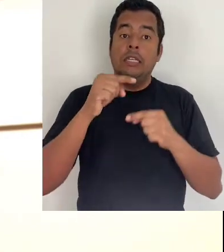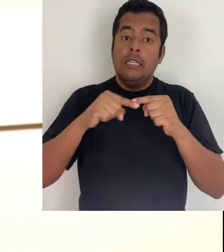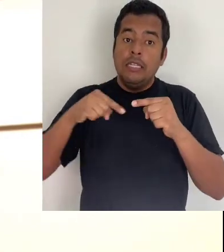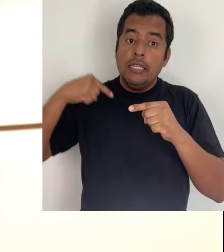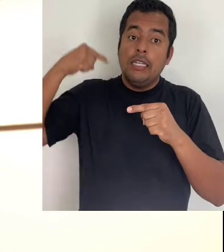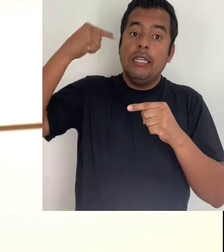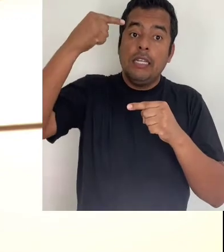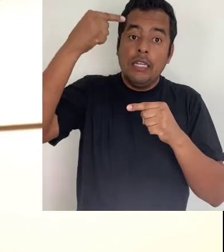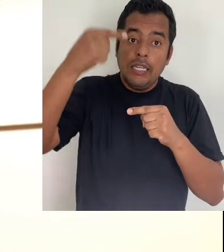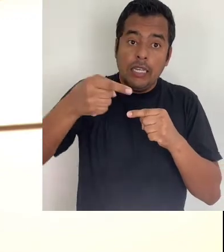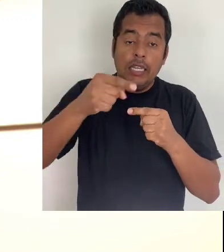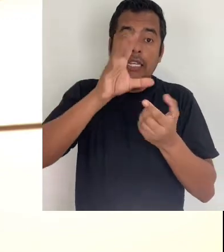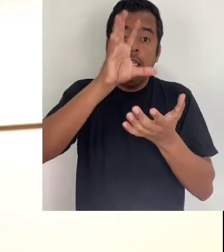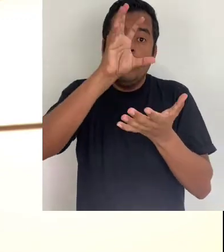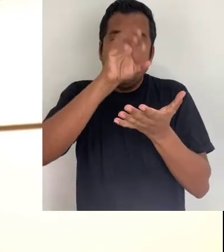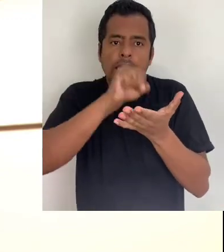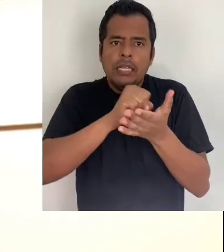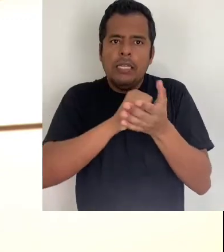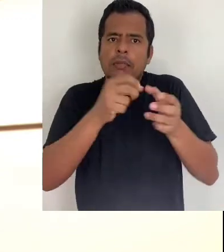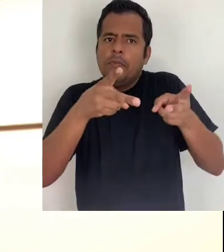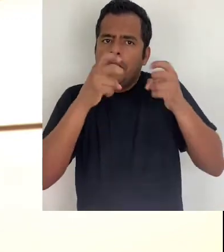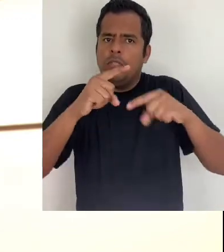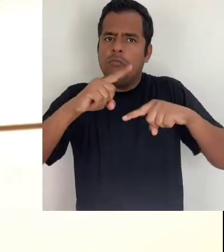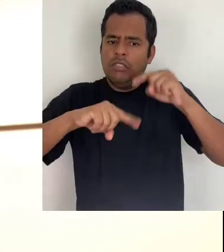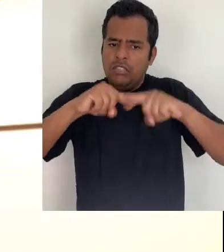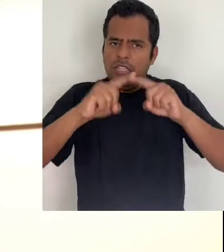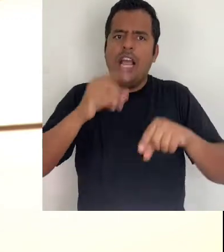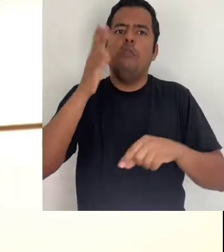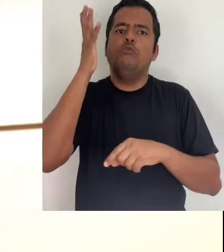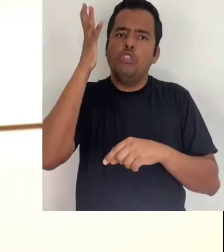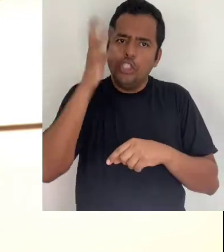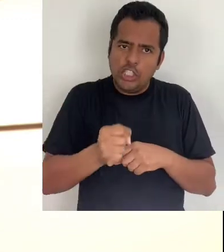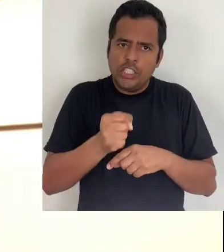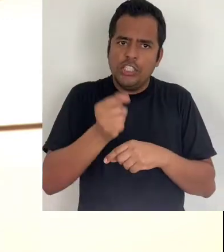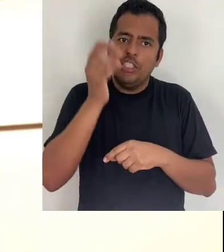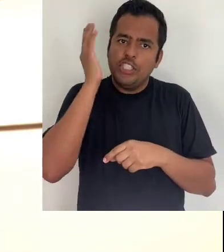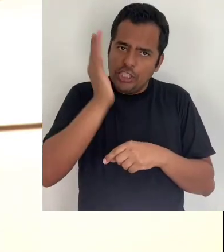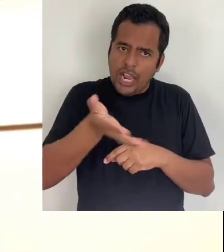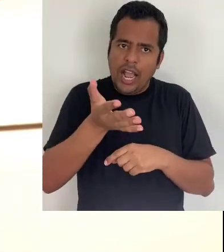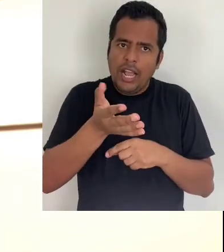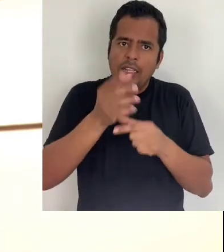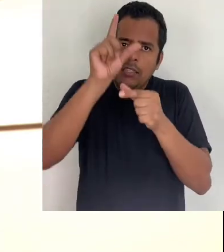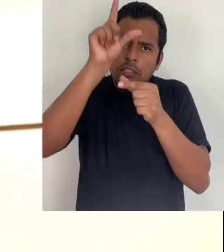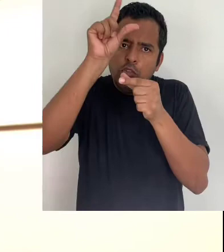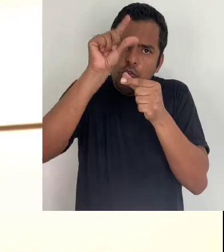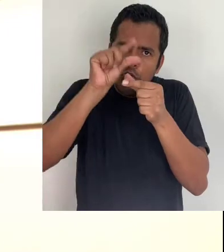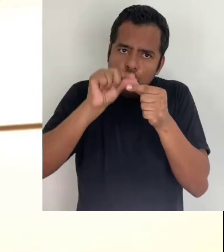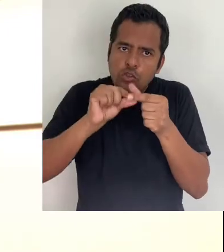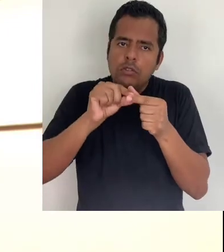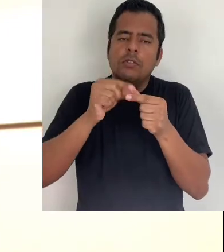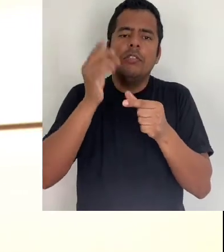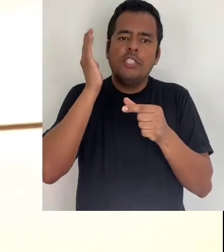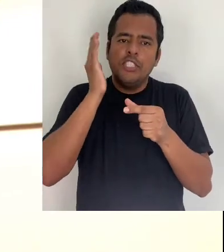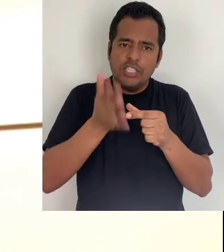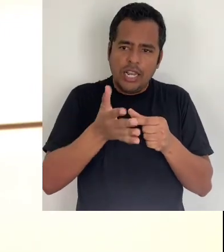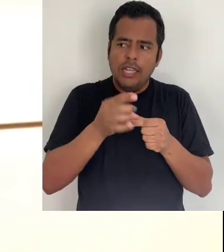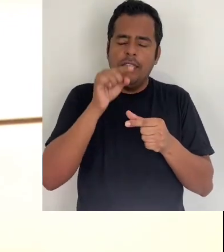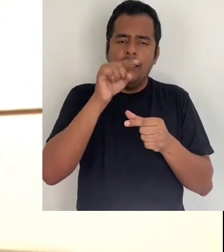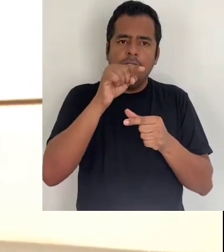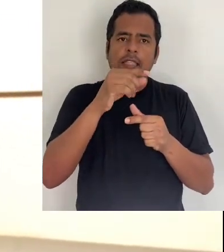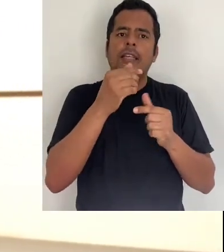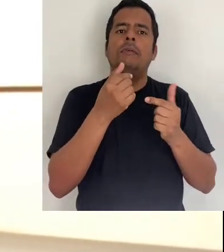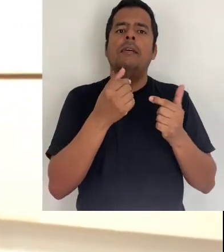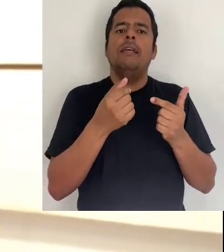reação. Após o processo de destilação, então percebam que o material foi todo coletado aqui.